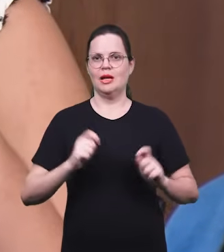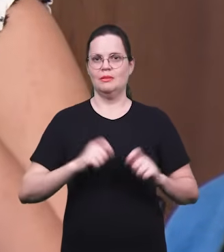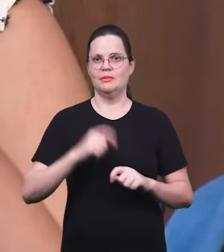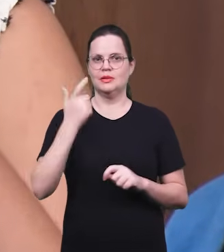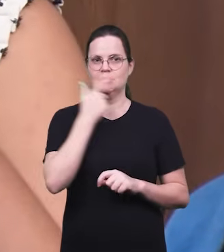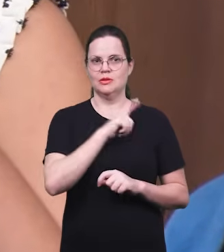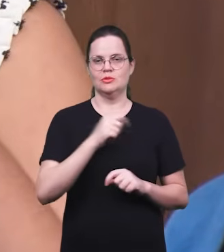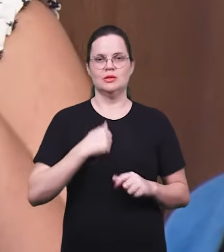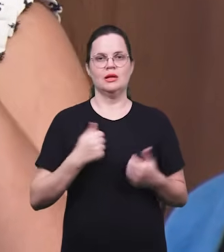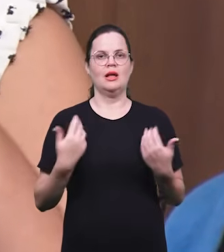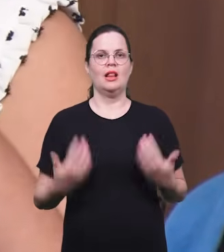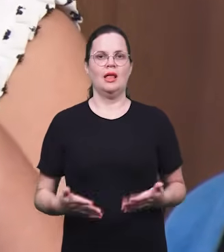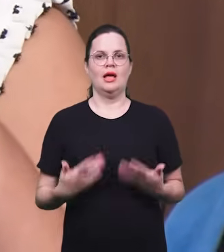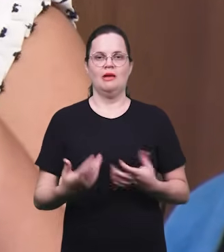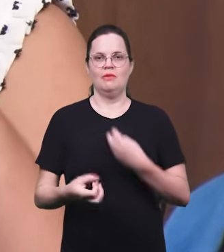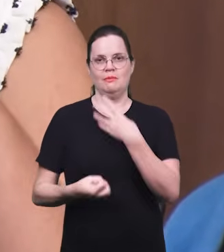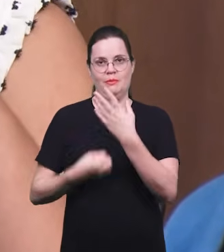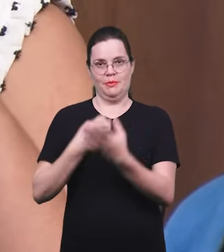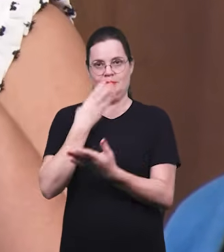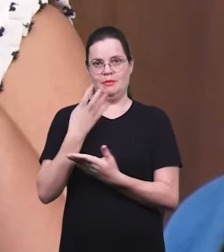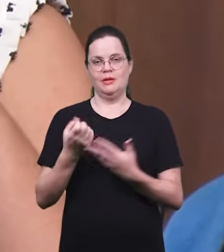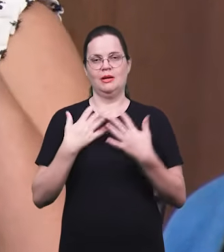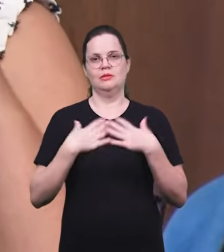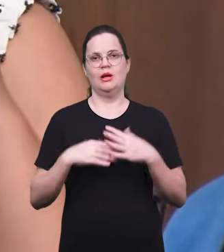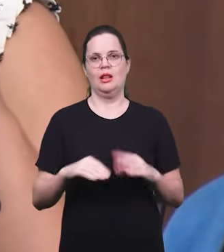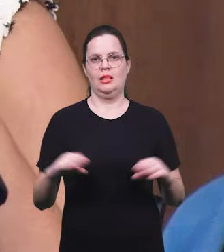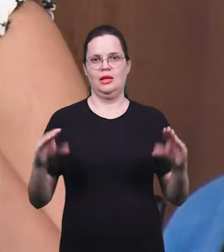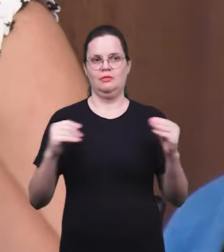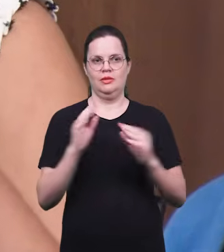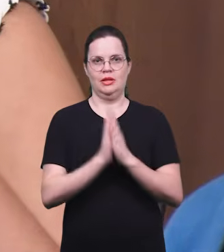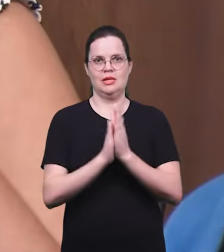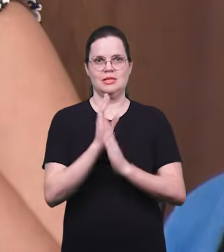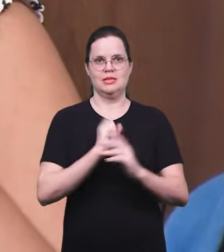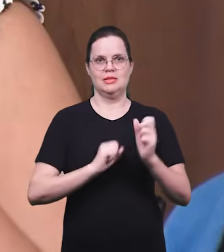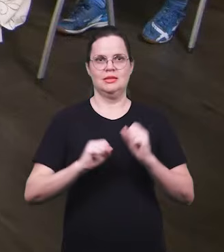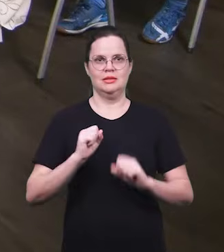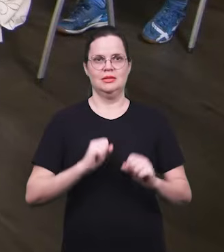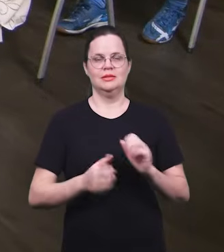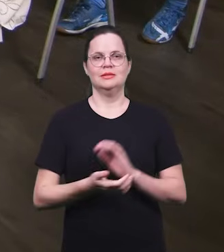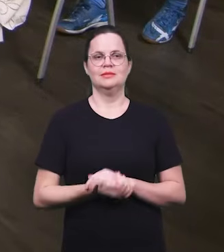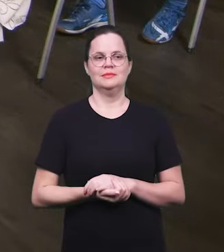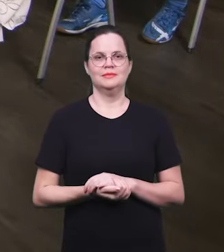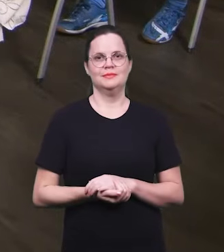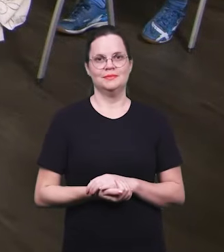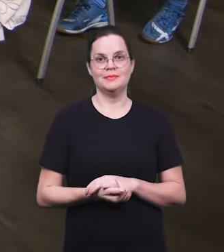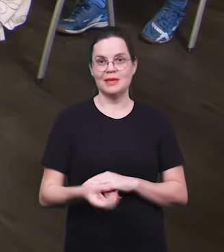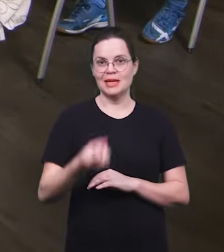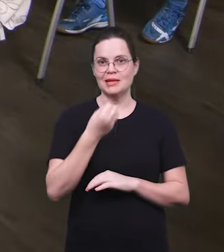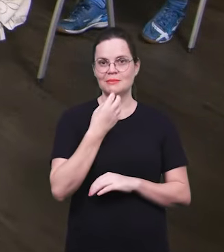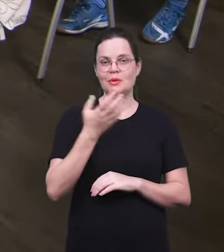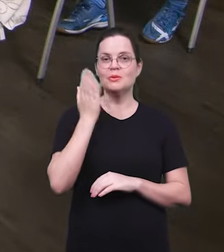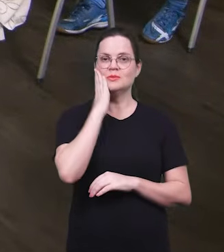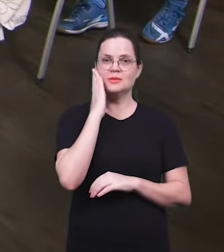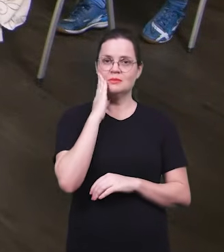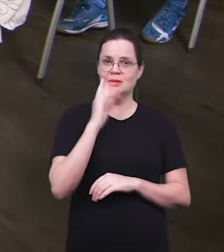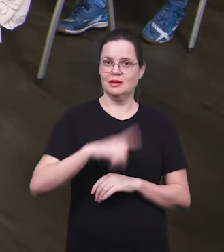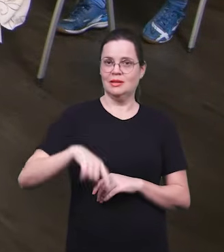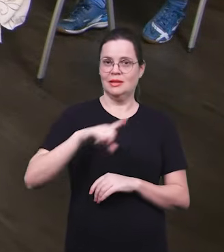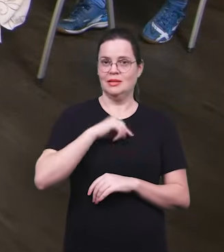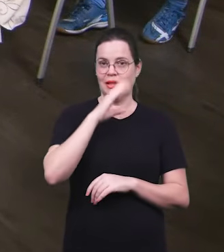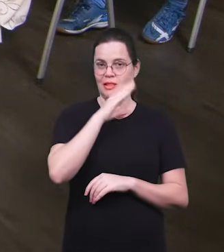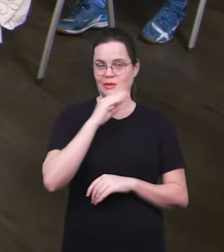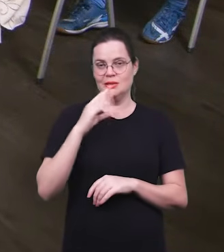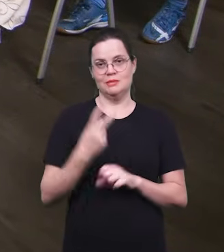de você se sentir mais leve e mais aliviado da sua ansiedade. Que bom saber, né, que os nossos adolescentes,